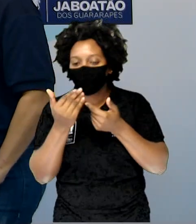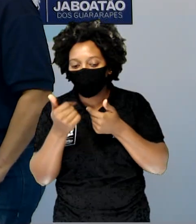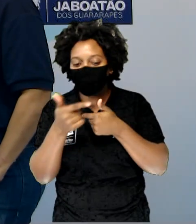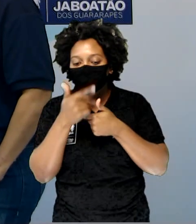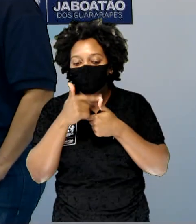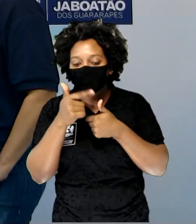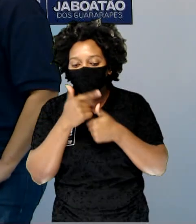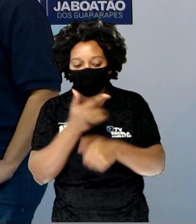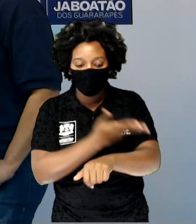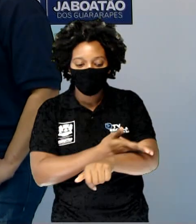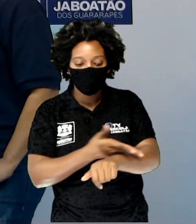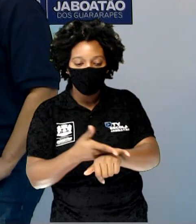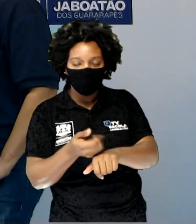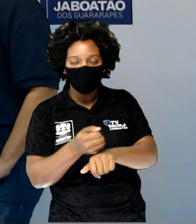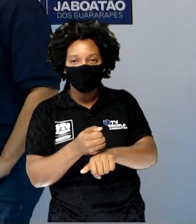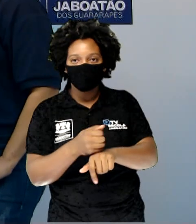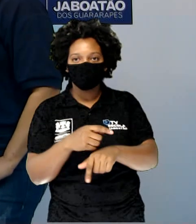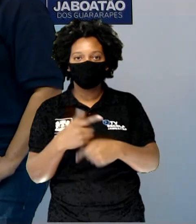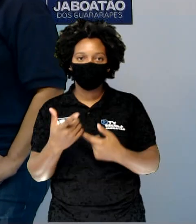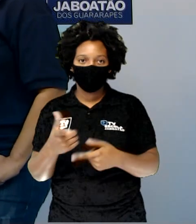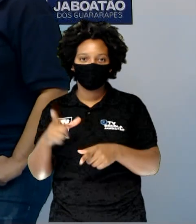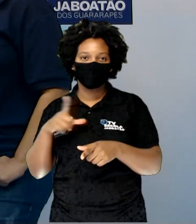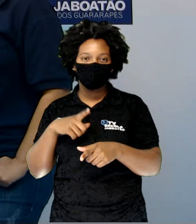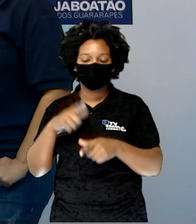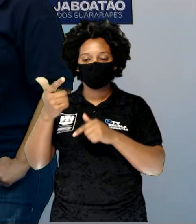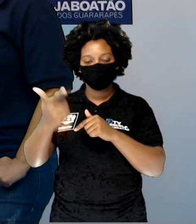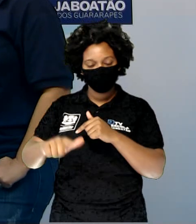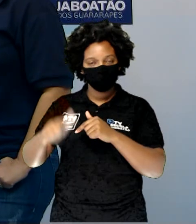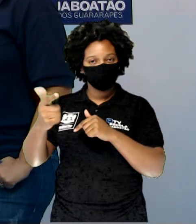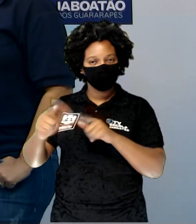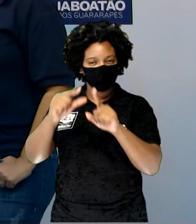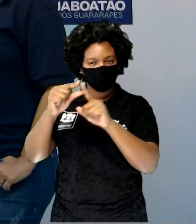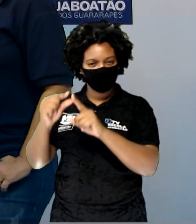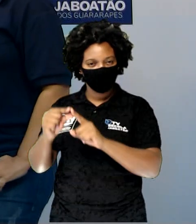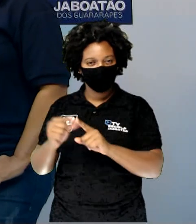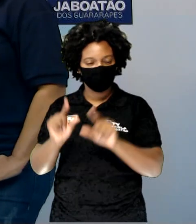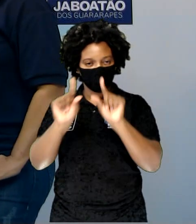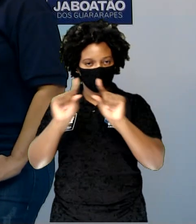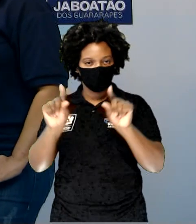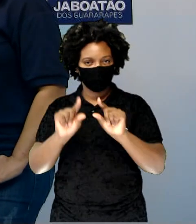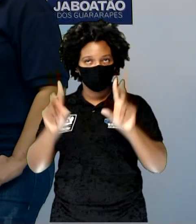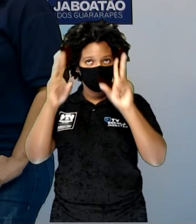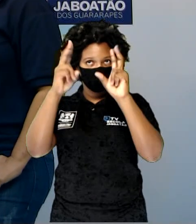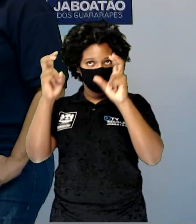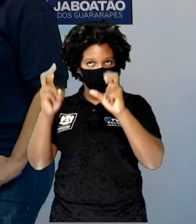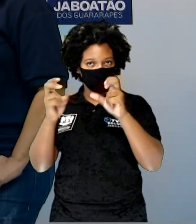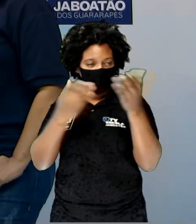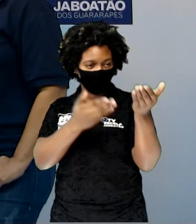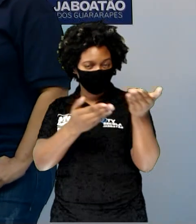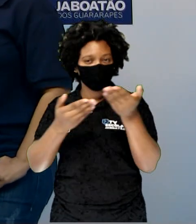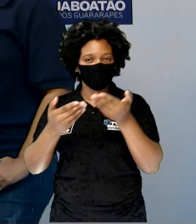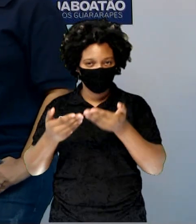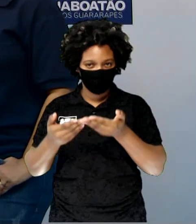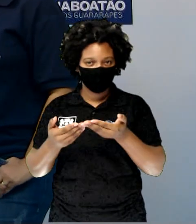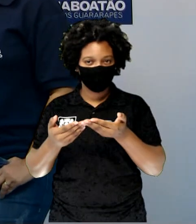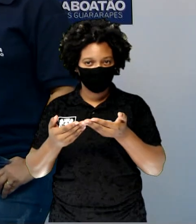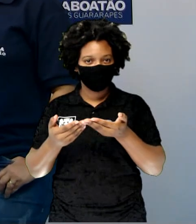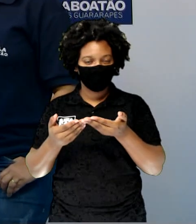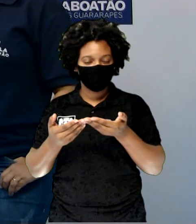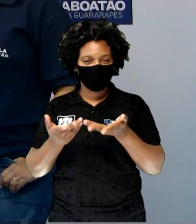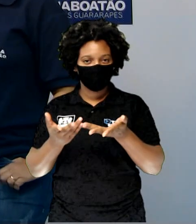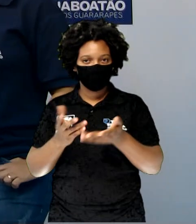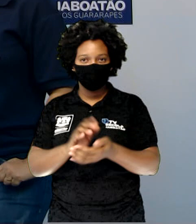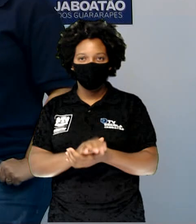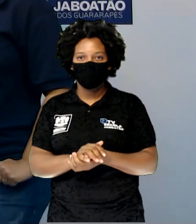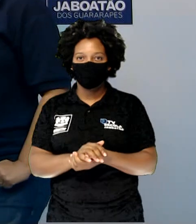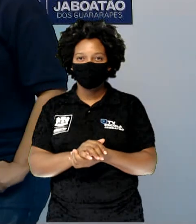o queijo, caboclo. Quer dizer, também são repetições de termos. Um título convidativo, ou seja, fazendo com que você